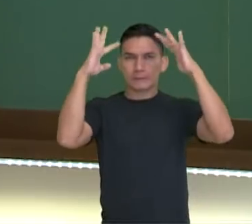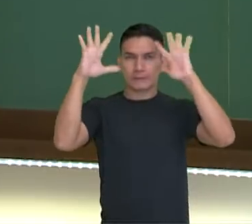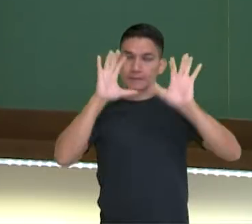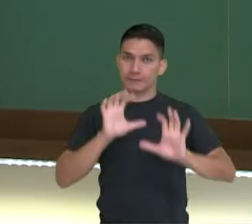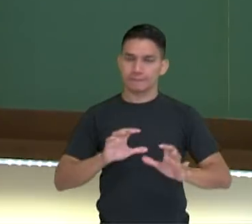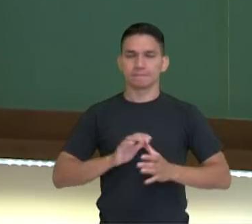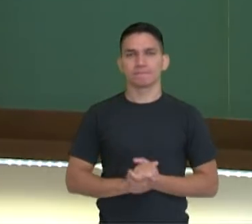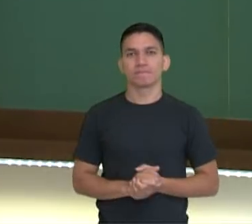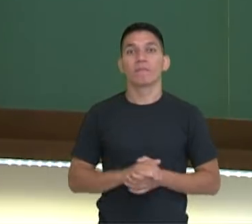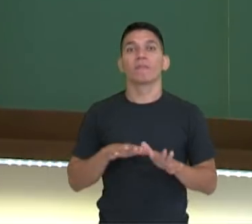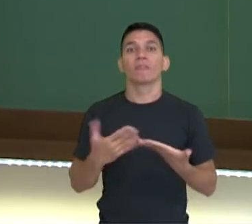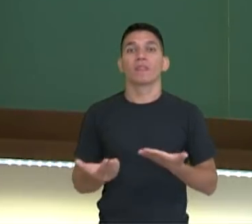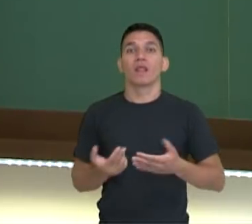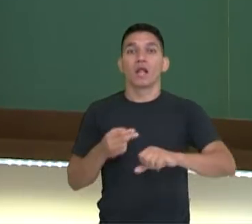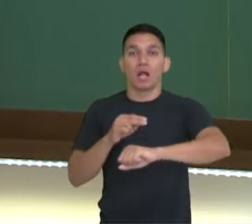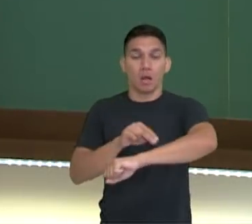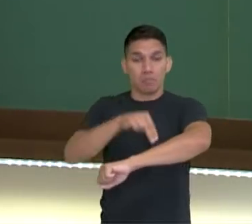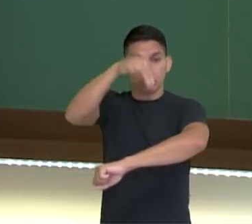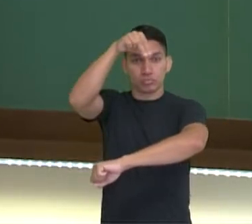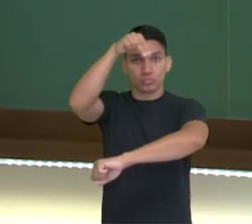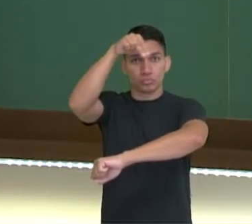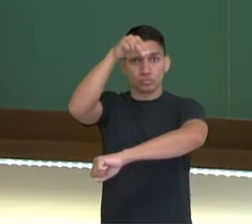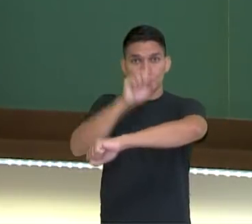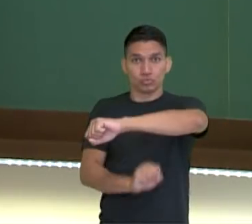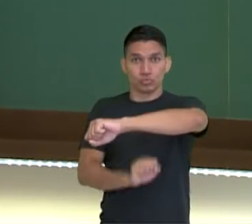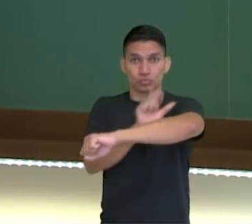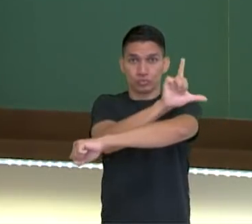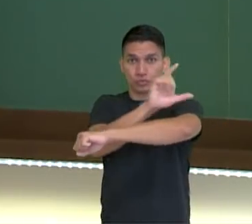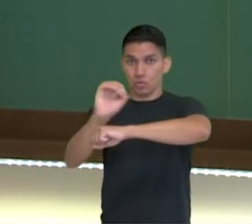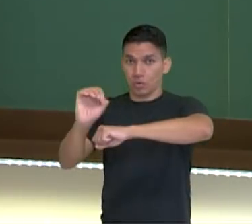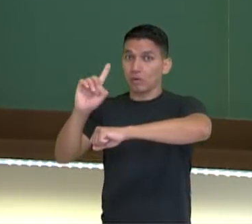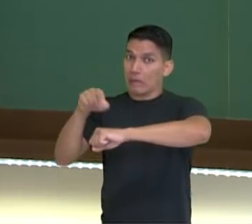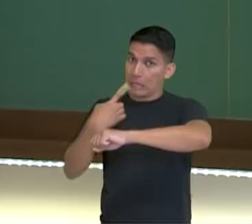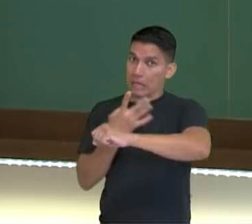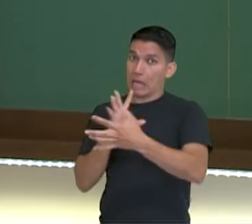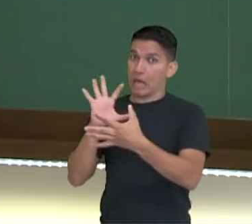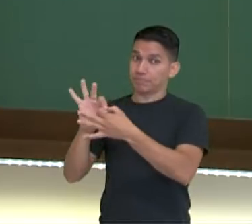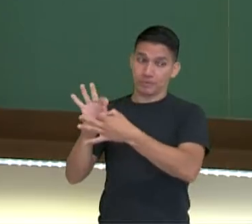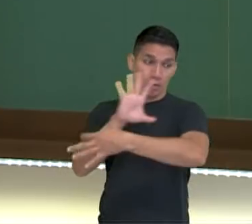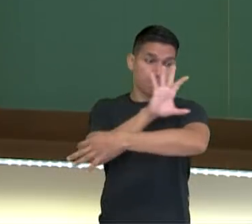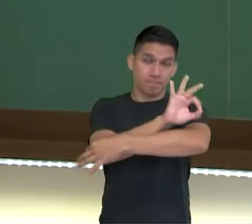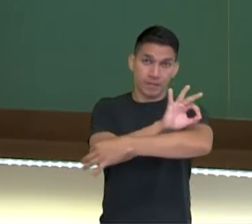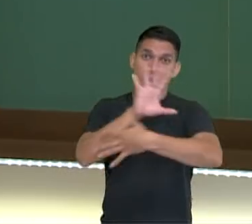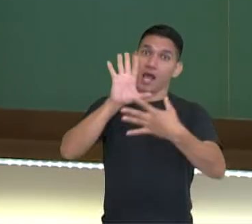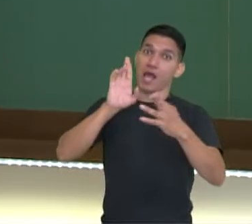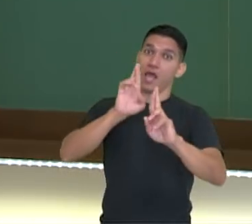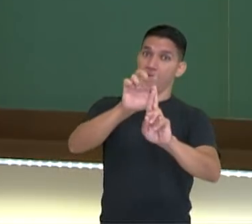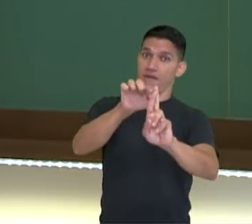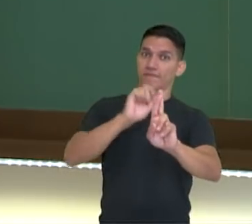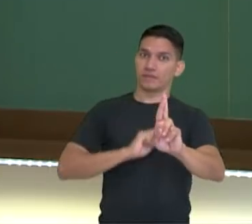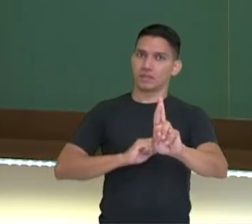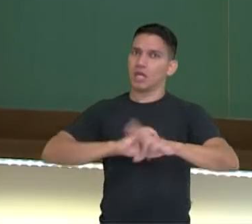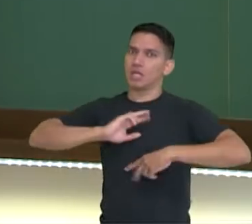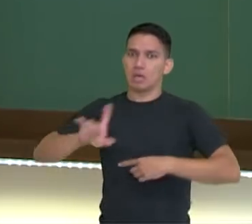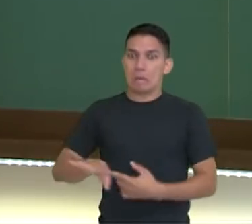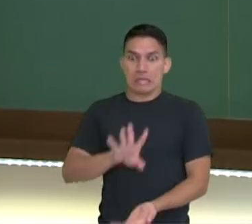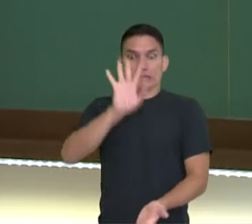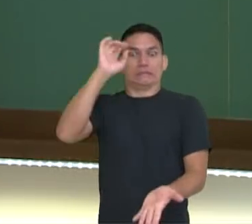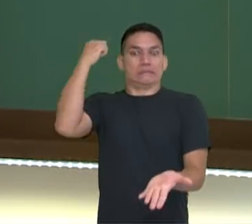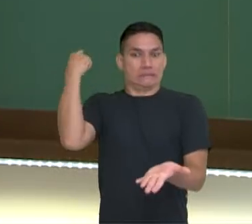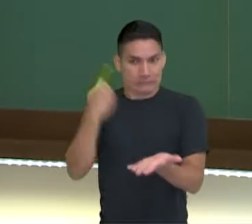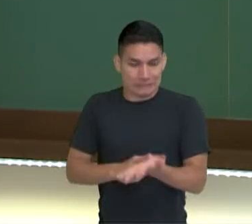sentido. Os pontos cardeais são utilizados como referência. Lembrando que eles não vão me dar o ponto exato